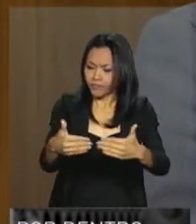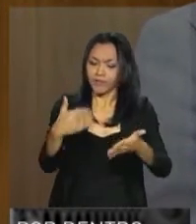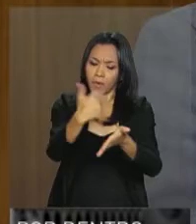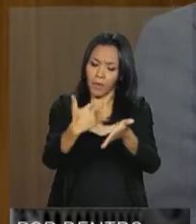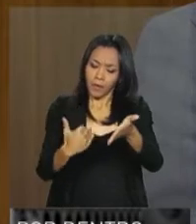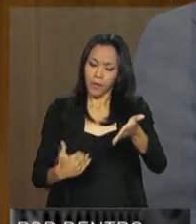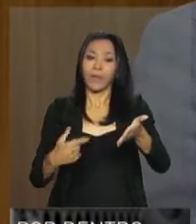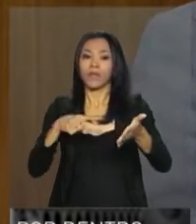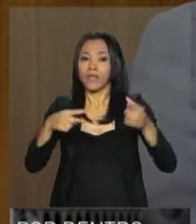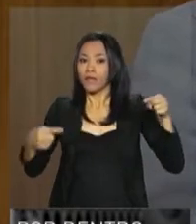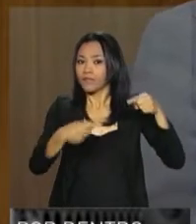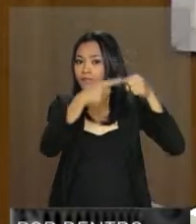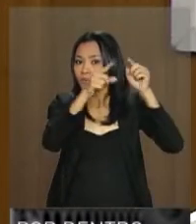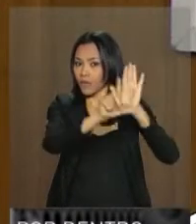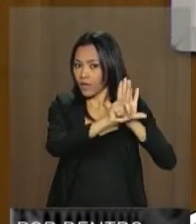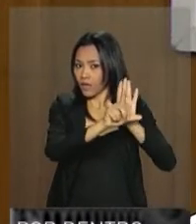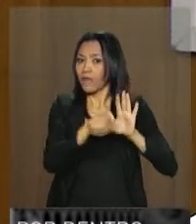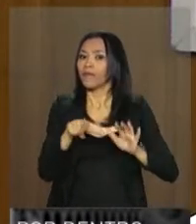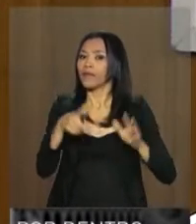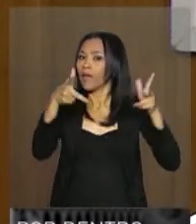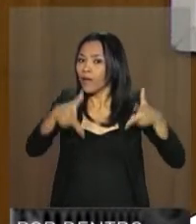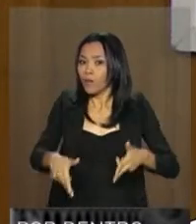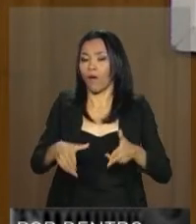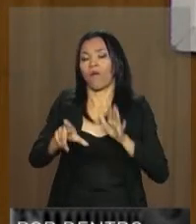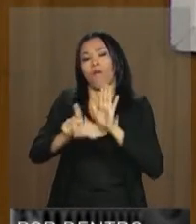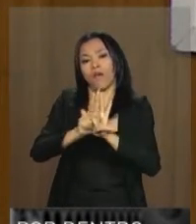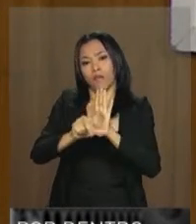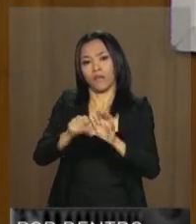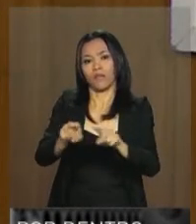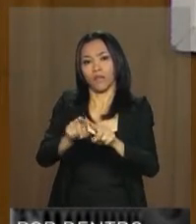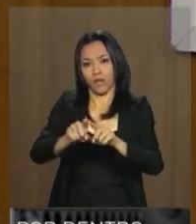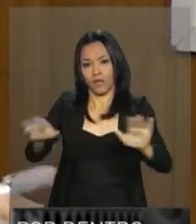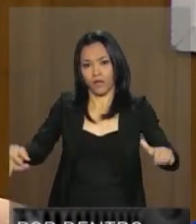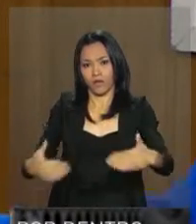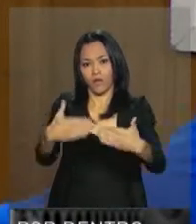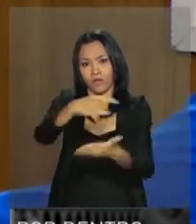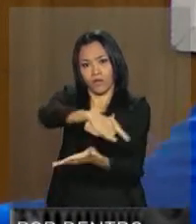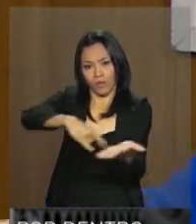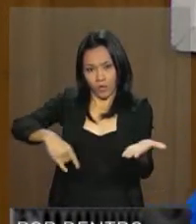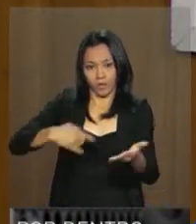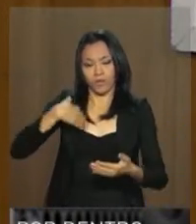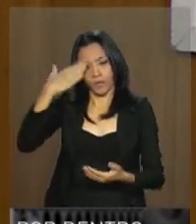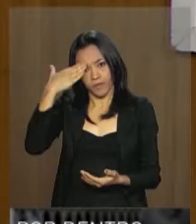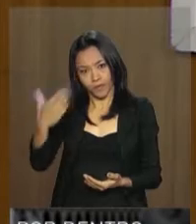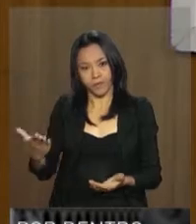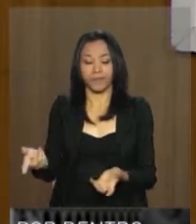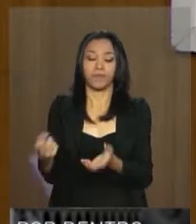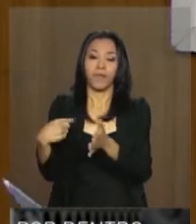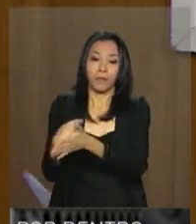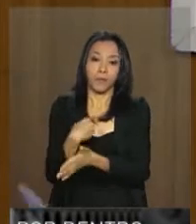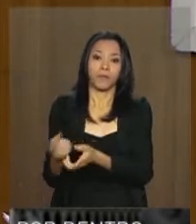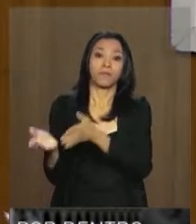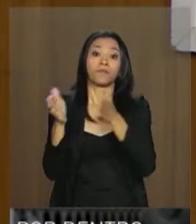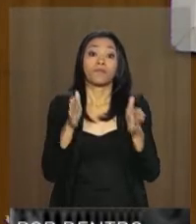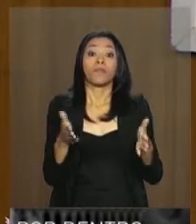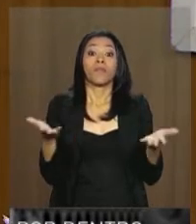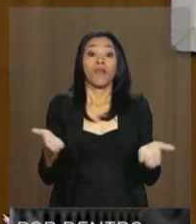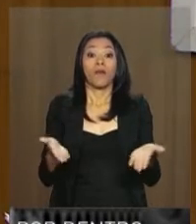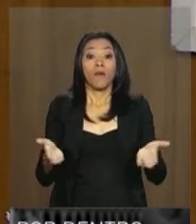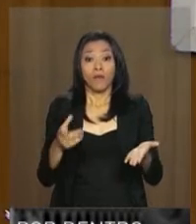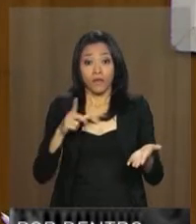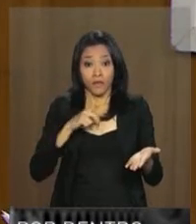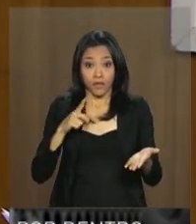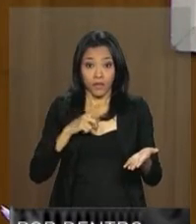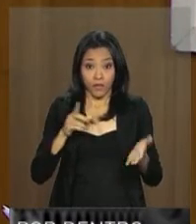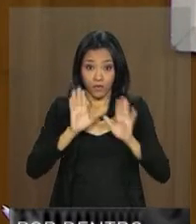de lei muito obrigada a participação de walter lima da rádio nacional bem ministro nós estamos acompanhando então o programa